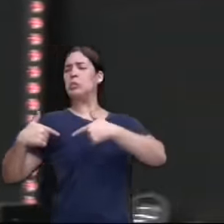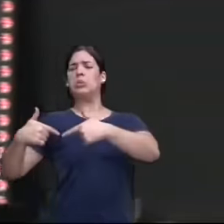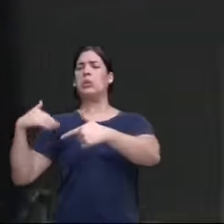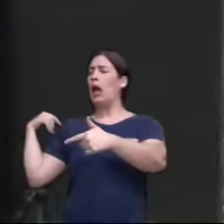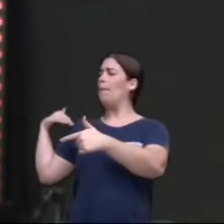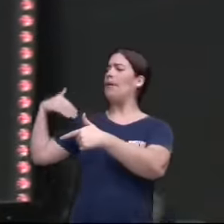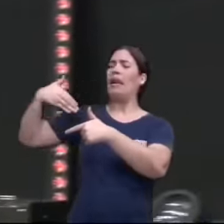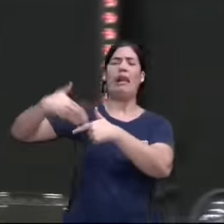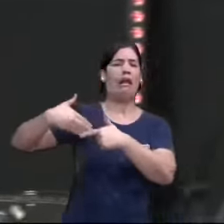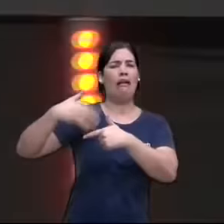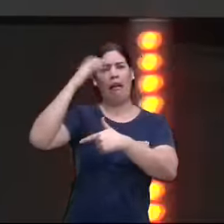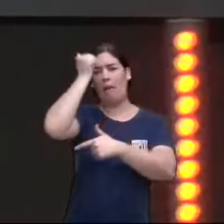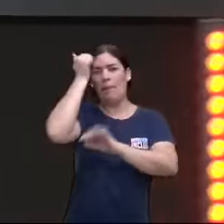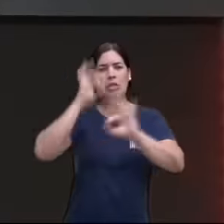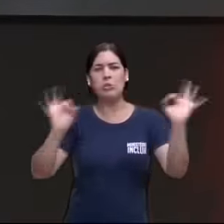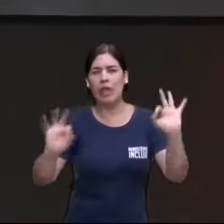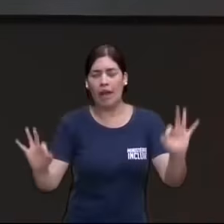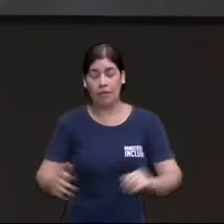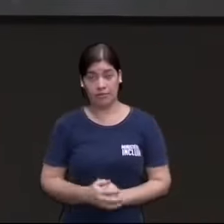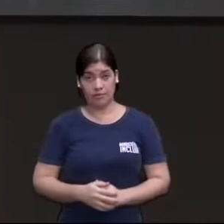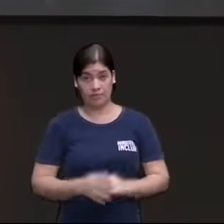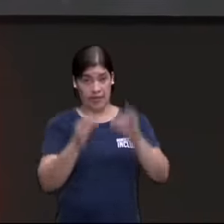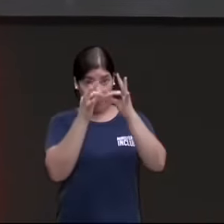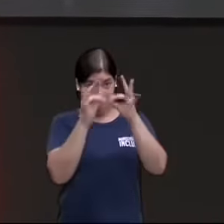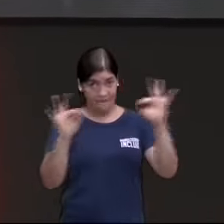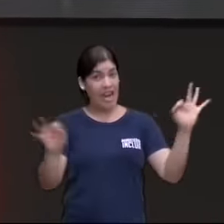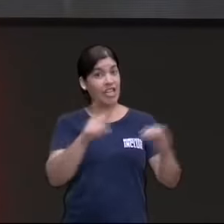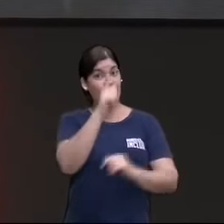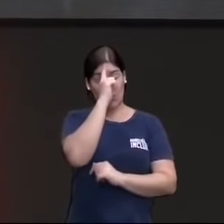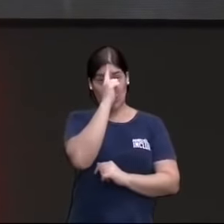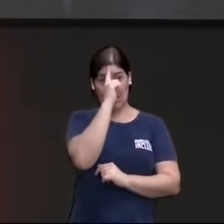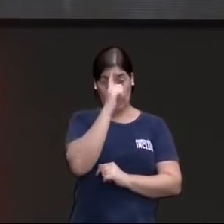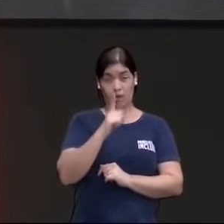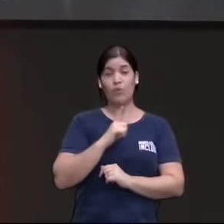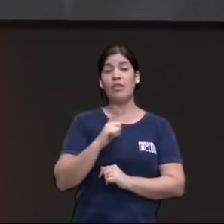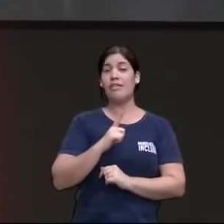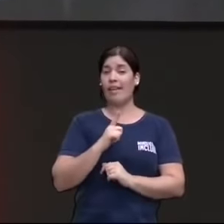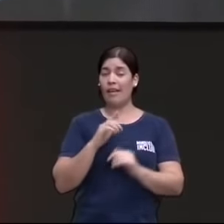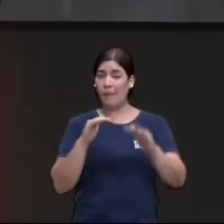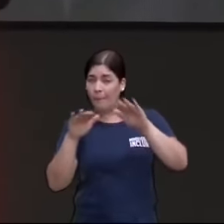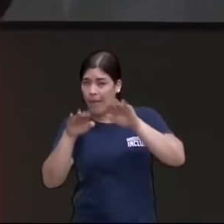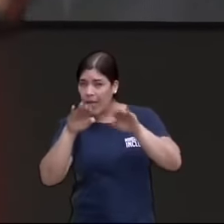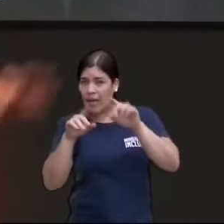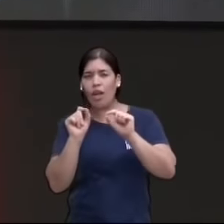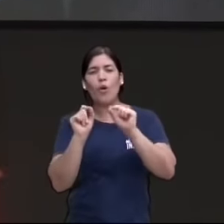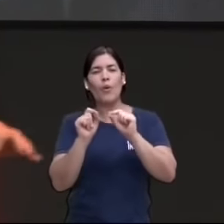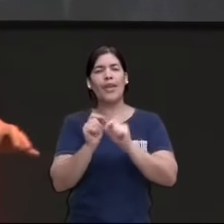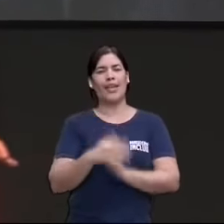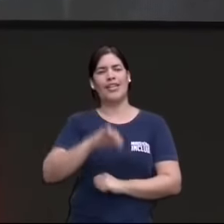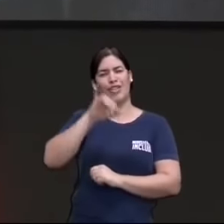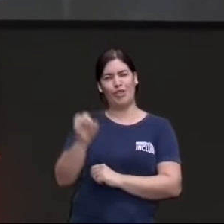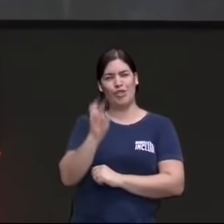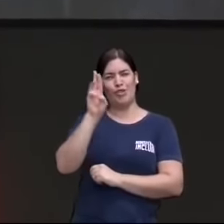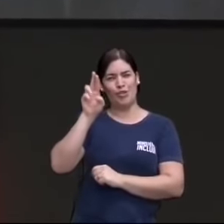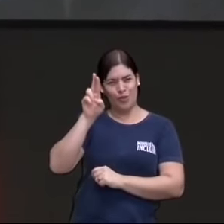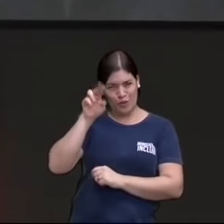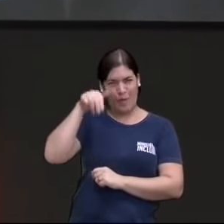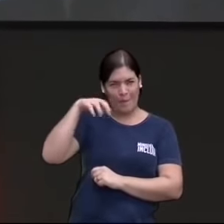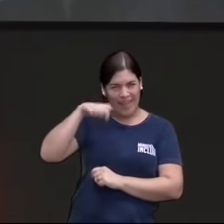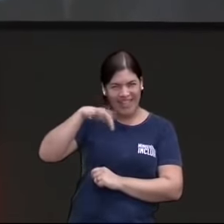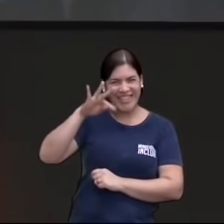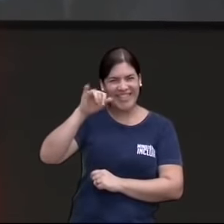Essa frase, ela no grego, tem um paralelo no grego, chama-se jumentice.